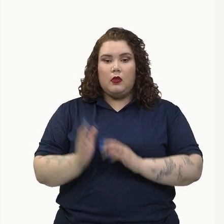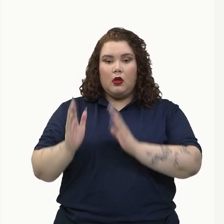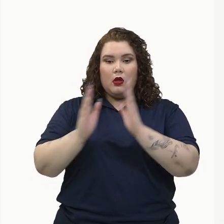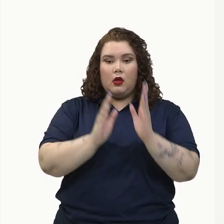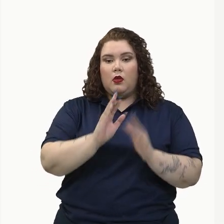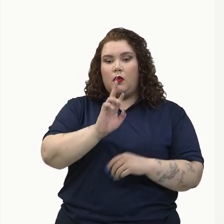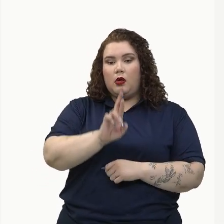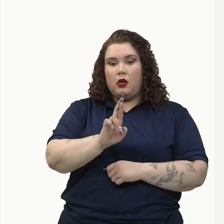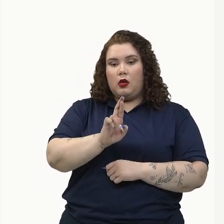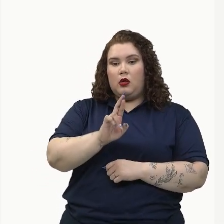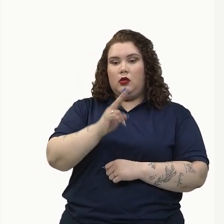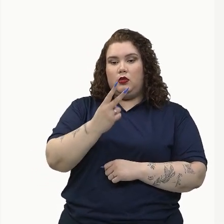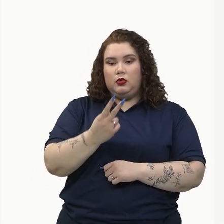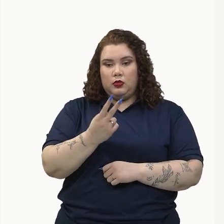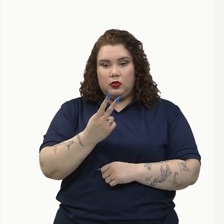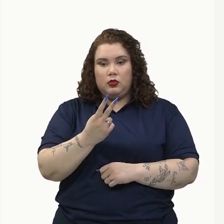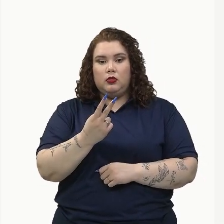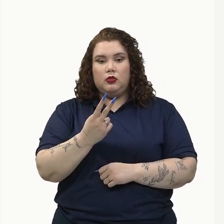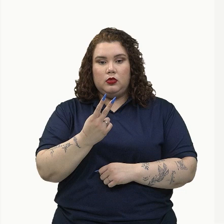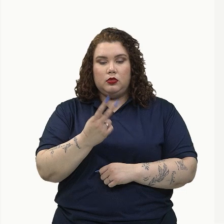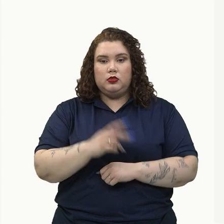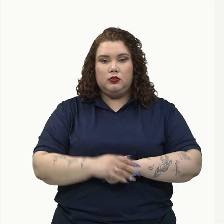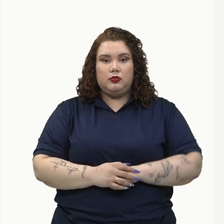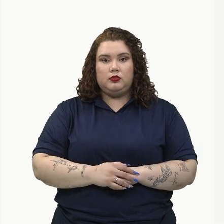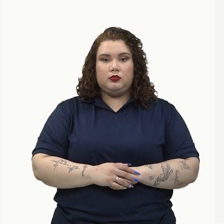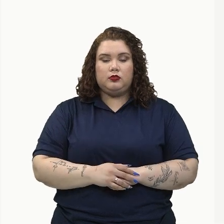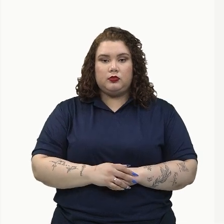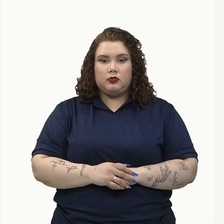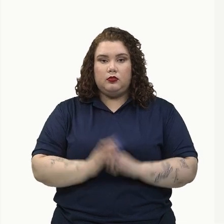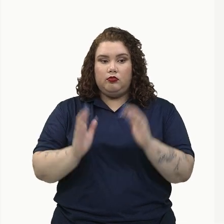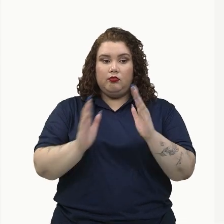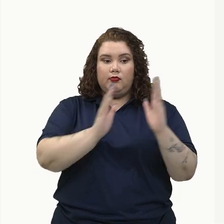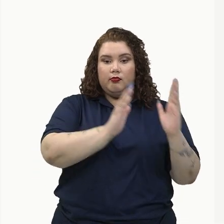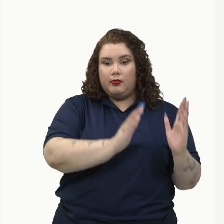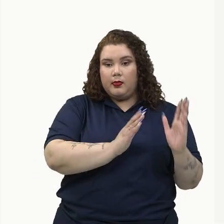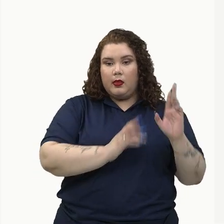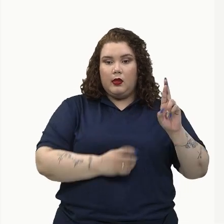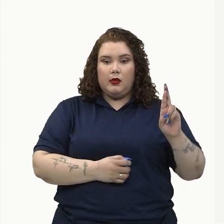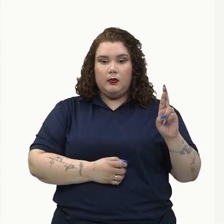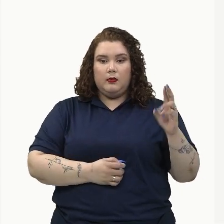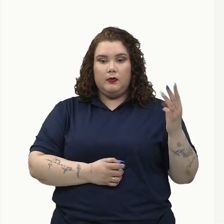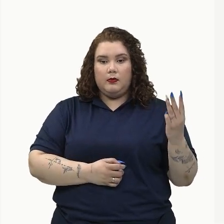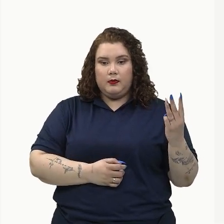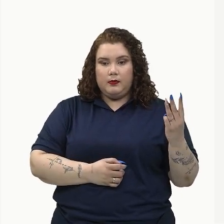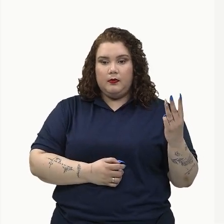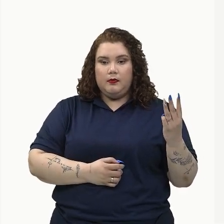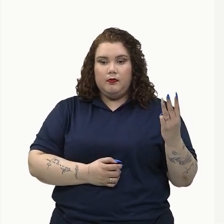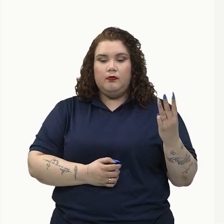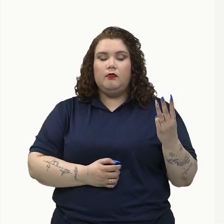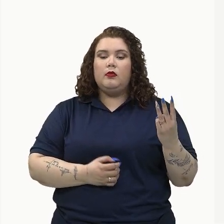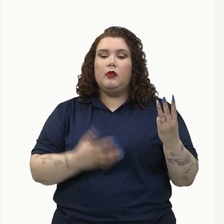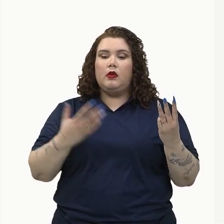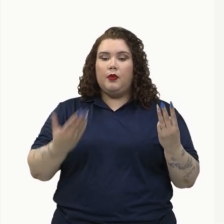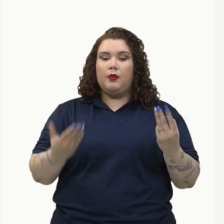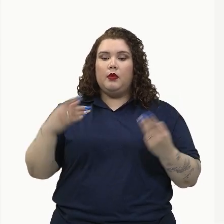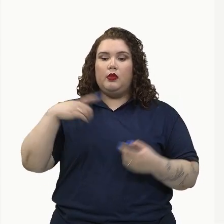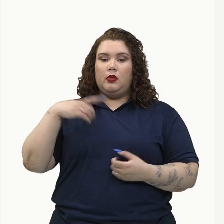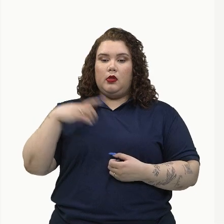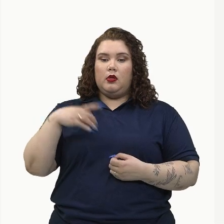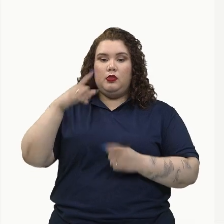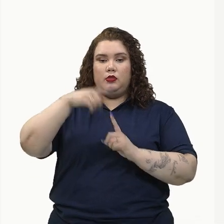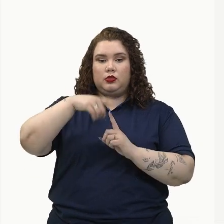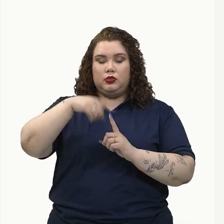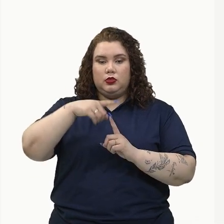segundo resistor, que é o resistor, chamei de resistor R2. E aqui a gente tem o resistor R3. Portanto, nós temos aqui um circuito